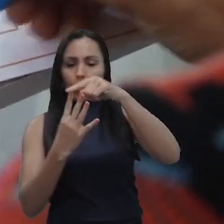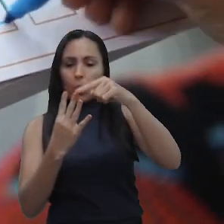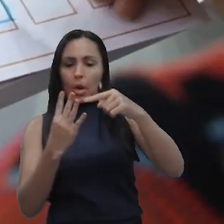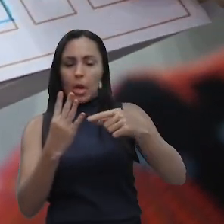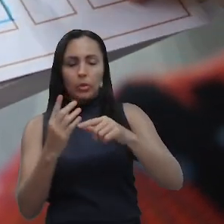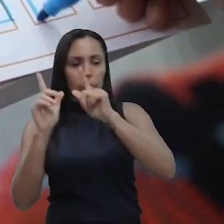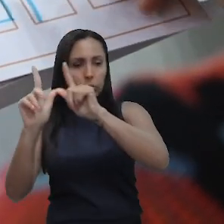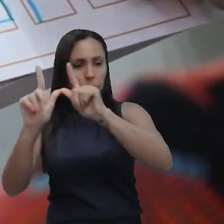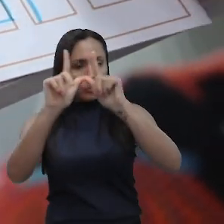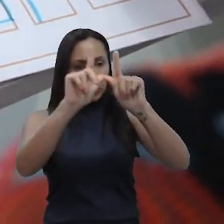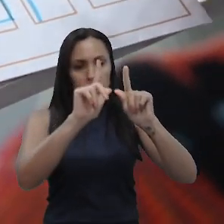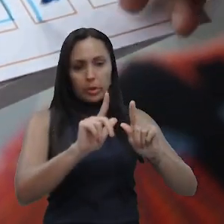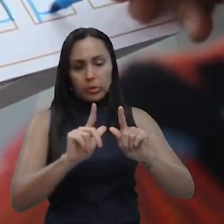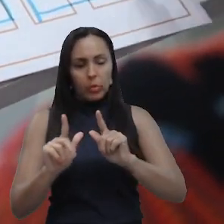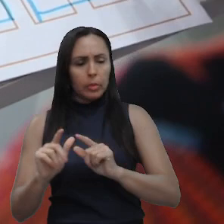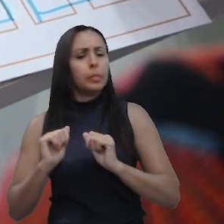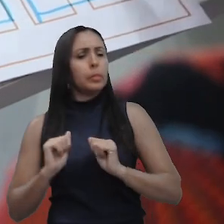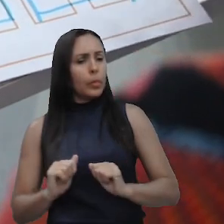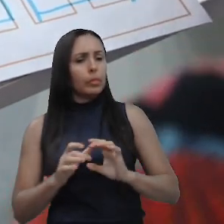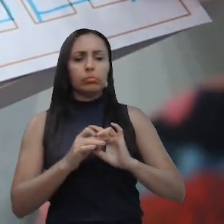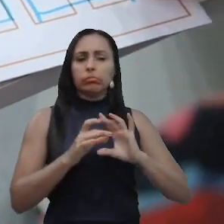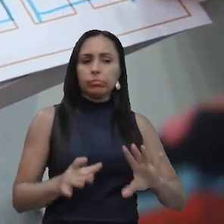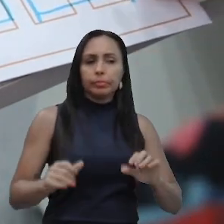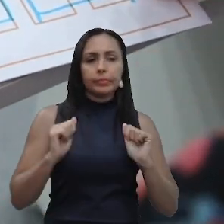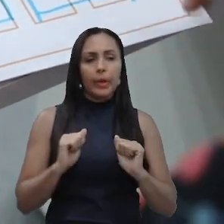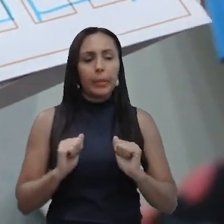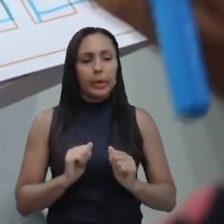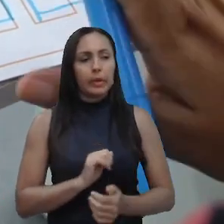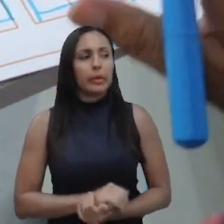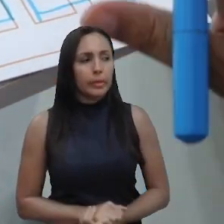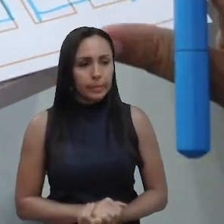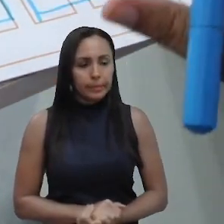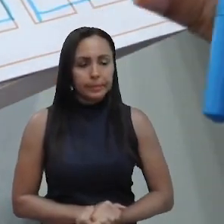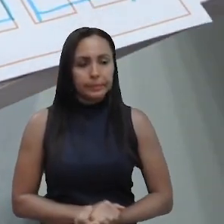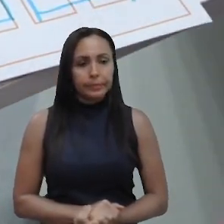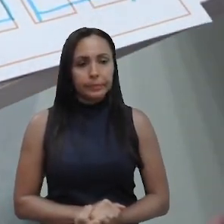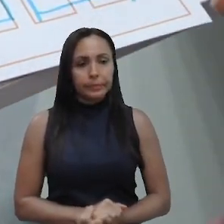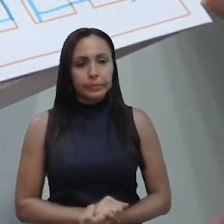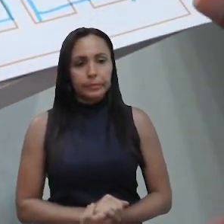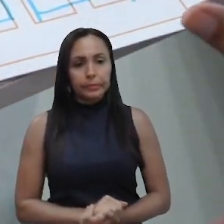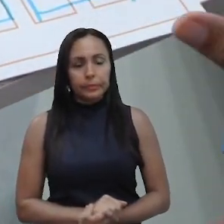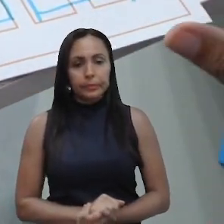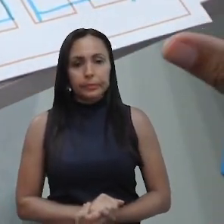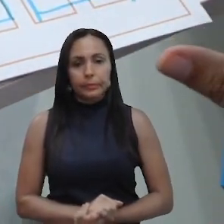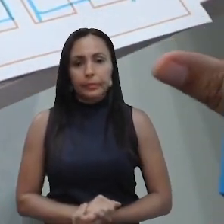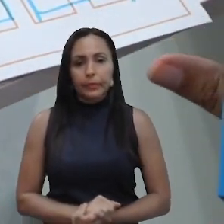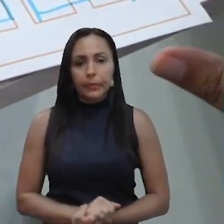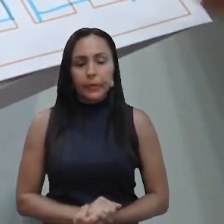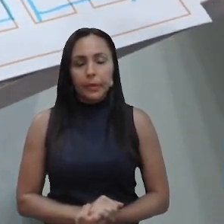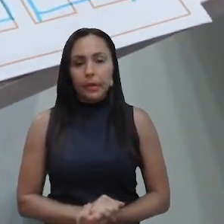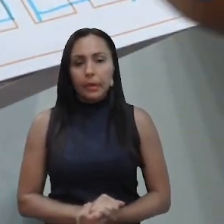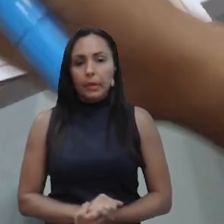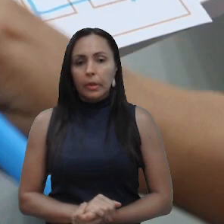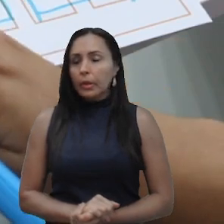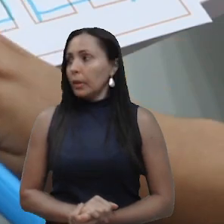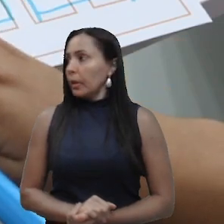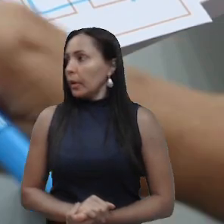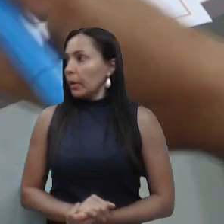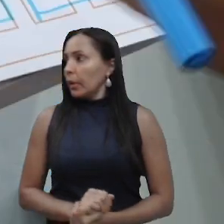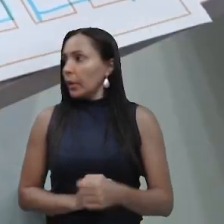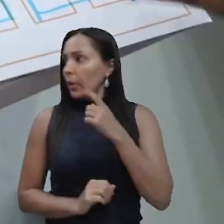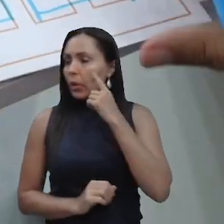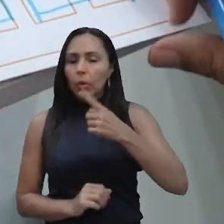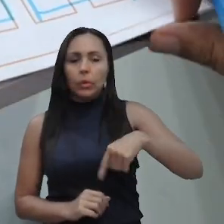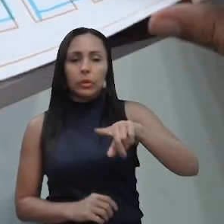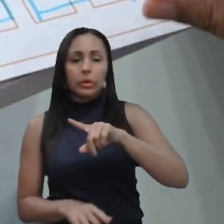né? Mas enfim, você pode fazer esse quadradinho, que é o módulo, do tamanho que for interessante para a sua diagramação. O grid modular